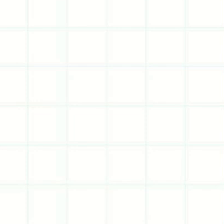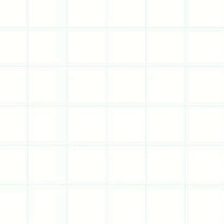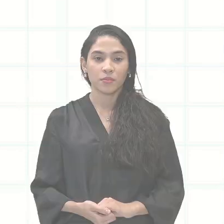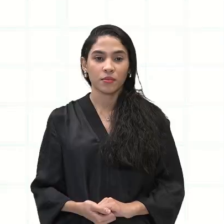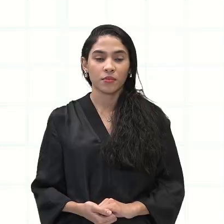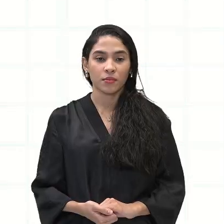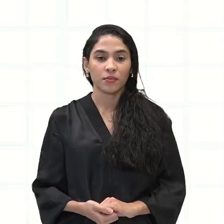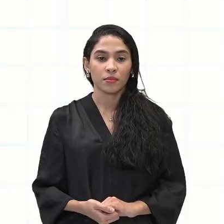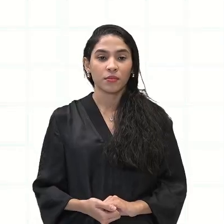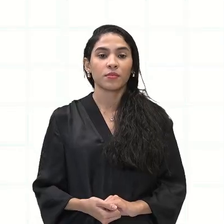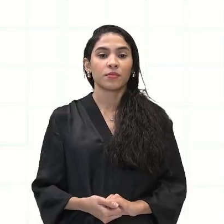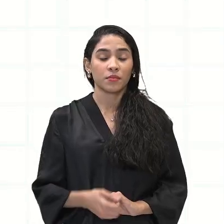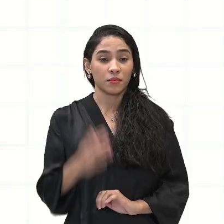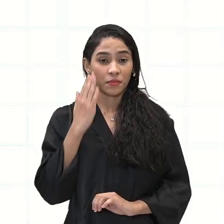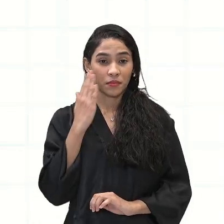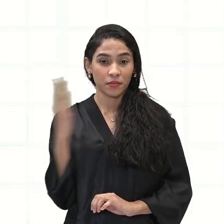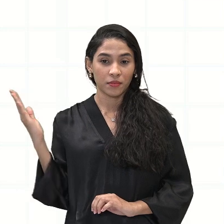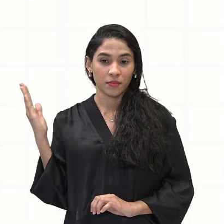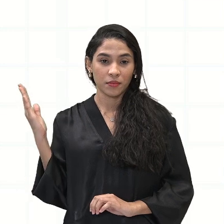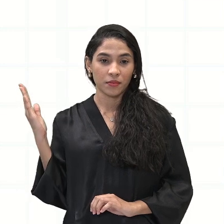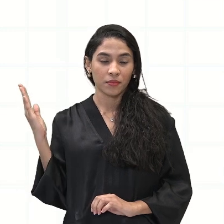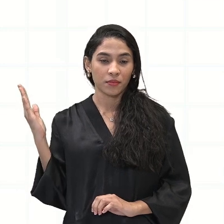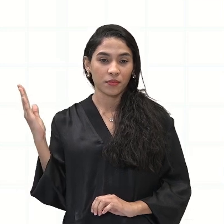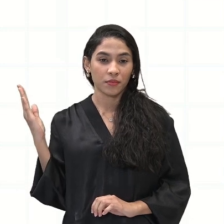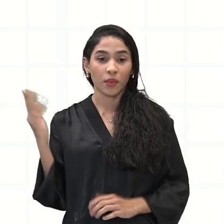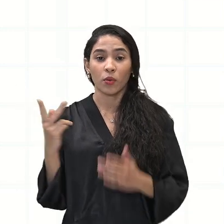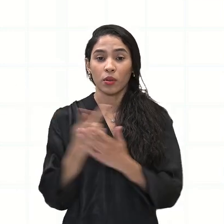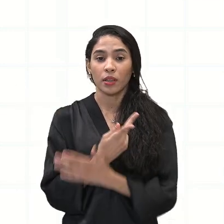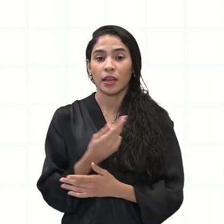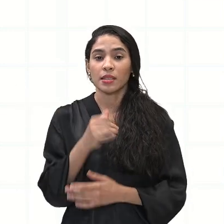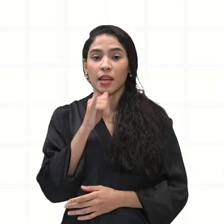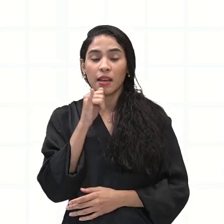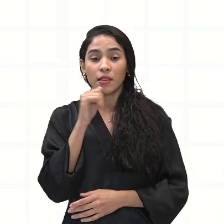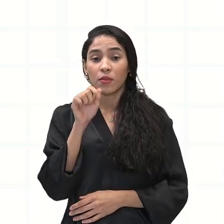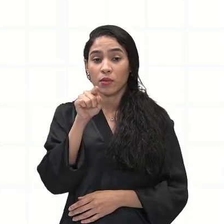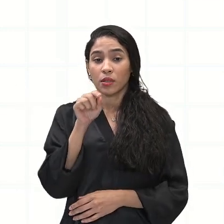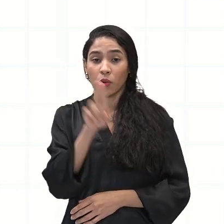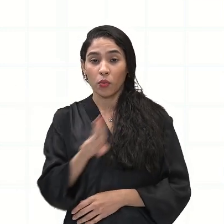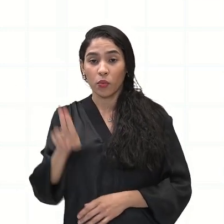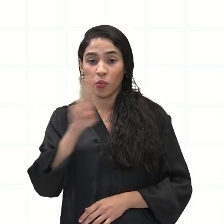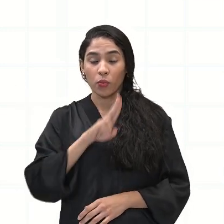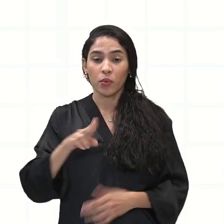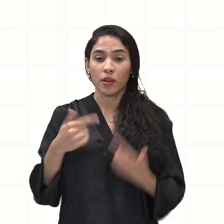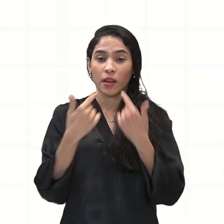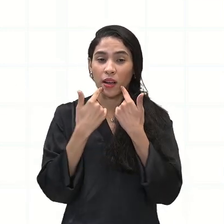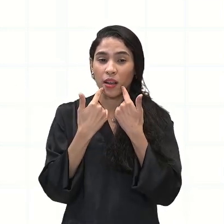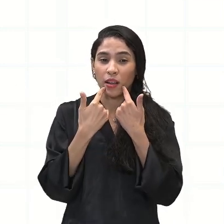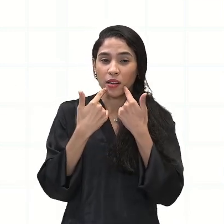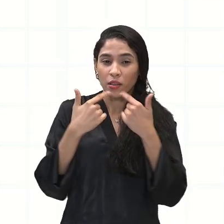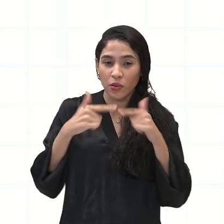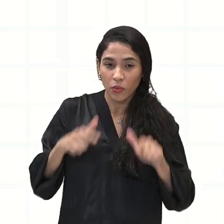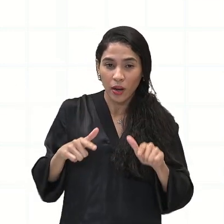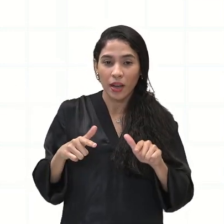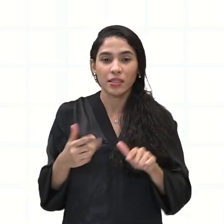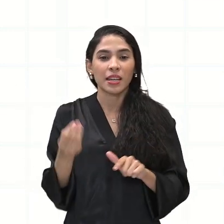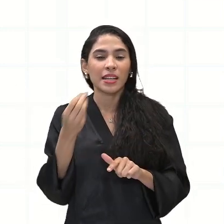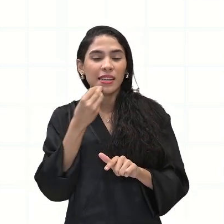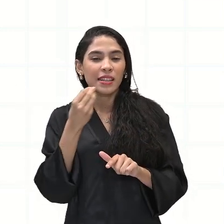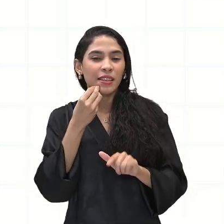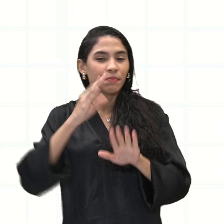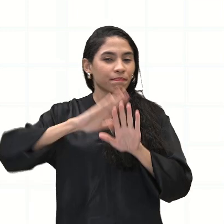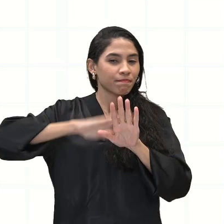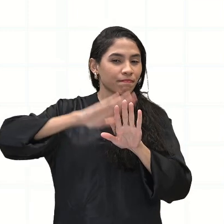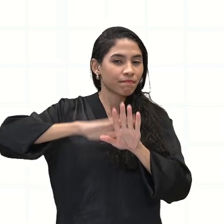o eufemismo. Ocorre quando se utiliza a linguagem de modo a suavizar